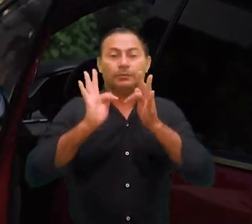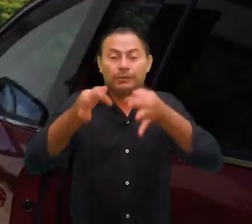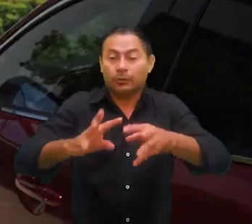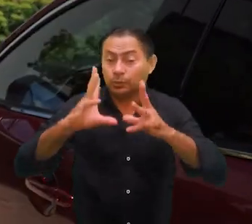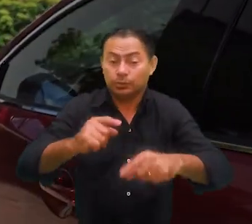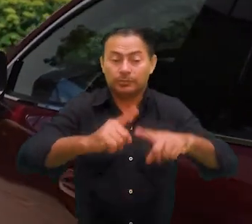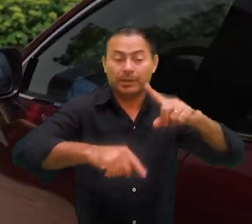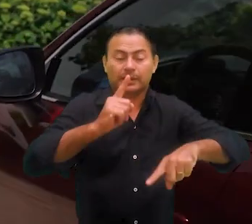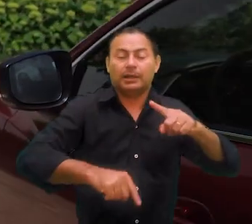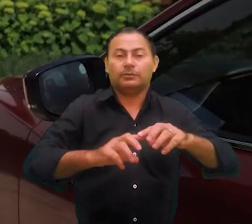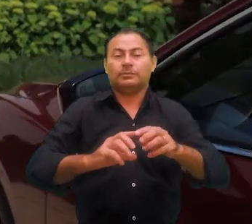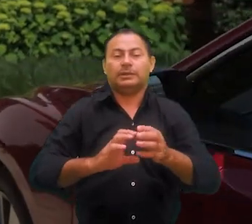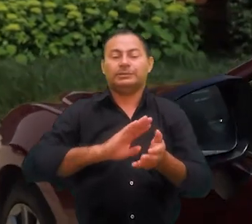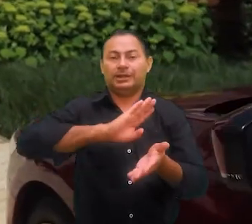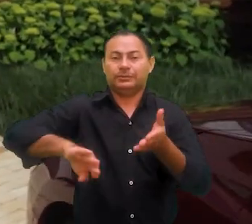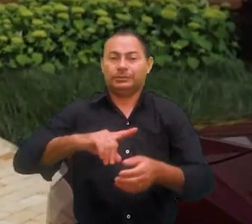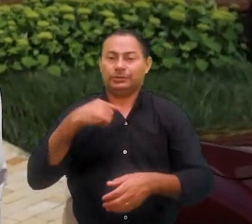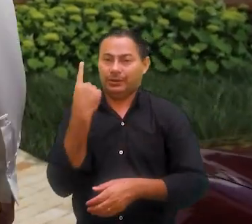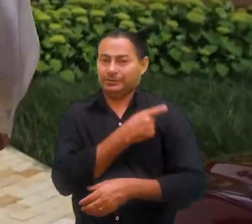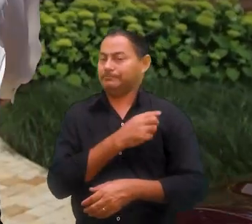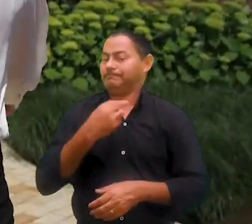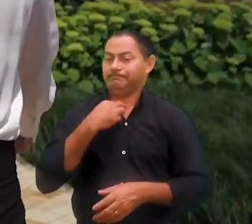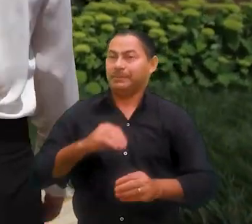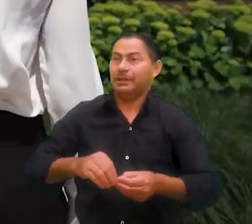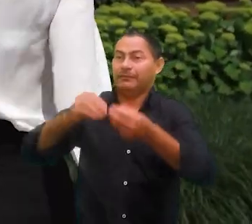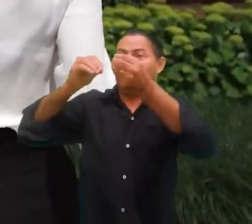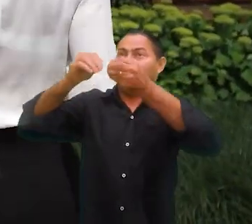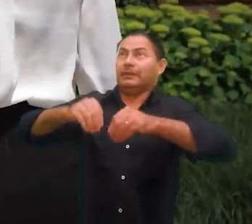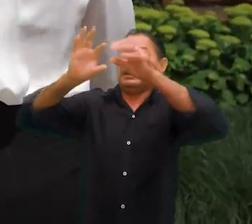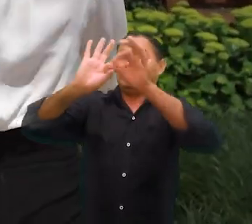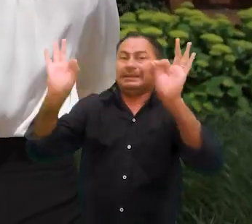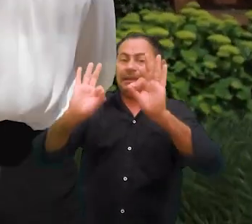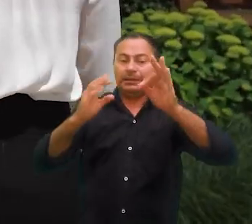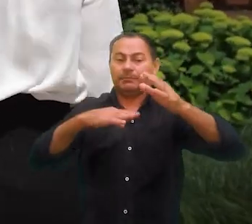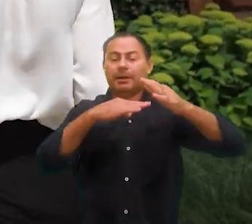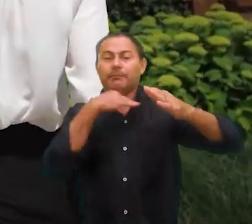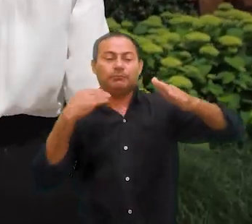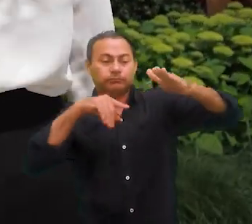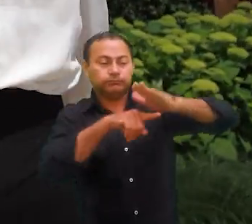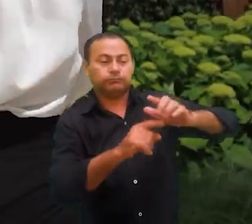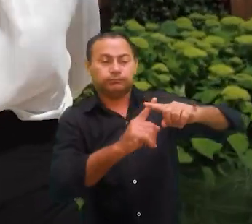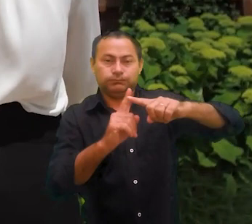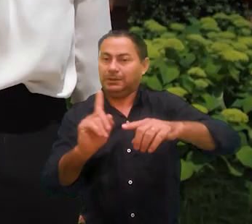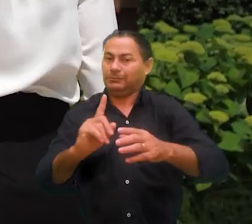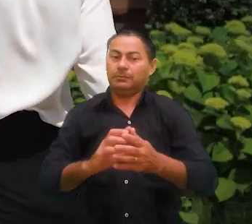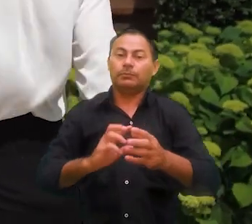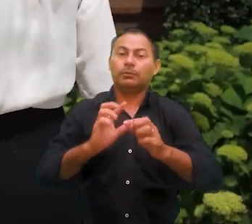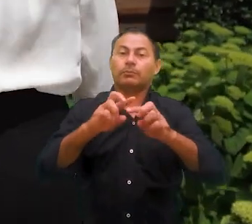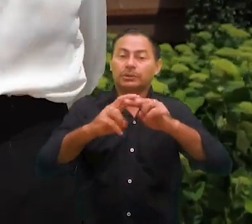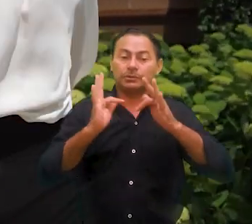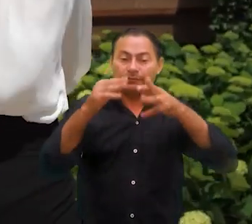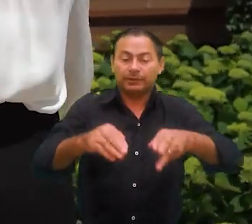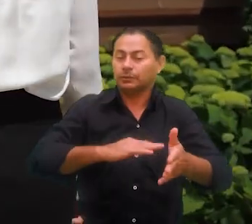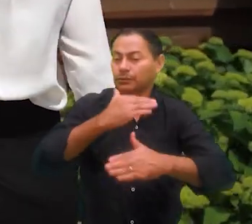final, tudo que é material será tirado de nós. Não podemos levar nada para a sepultura. Por isso, no